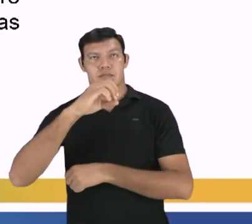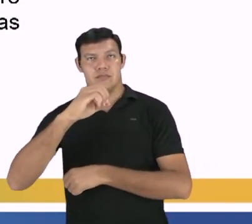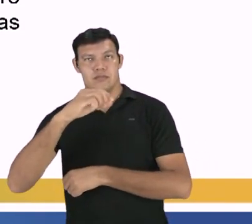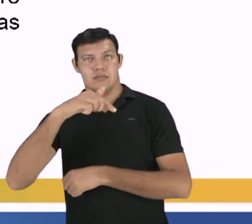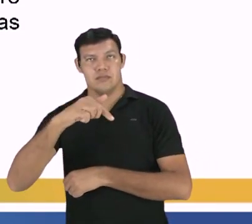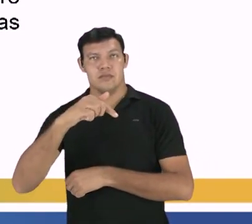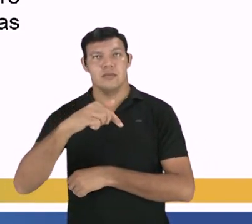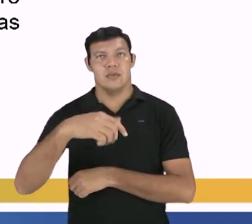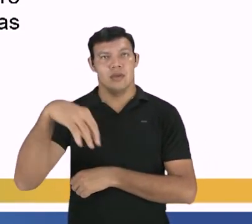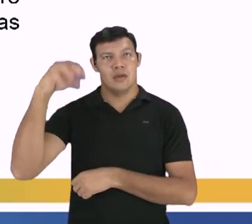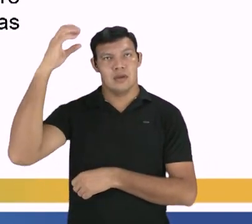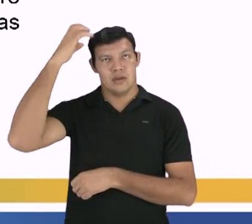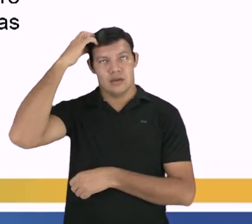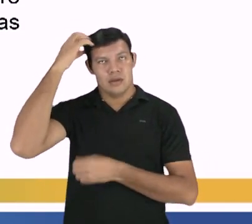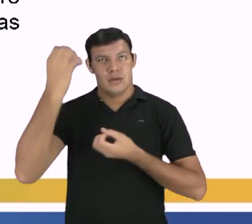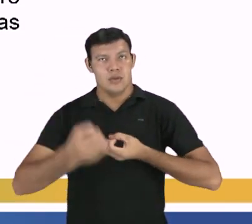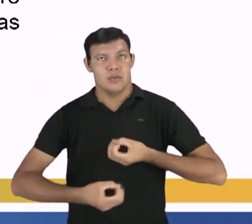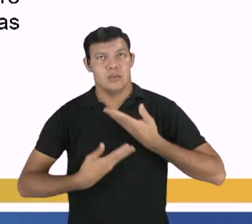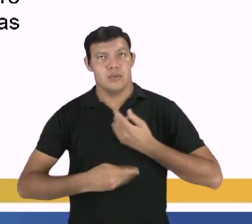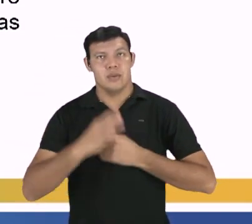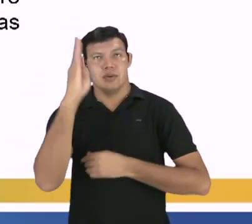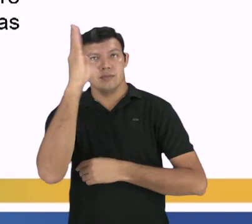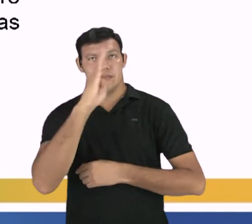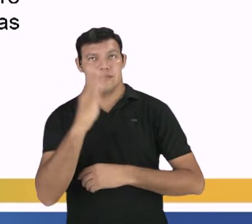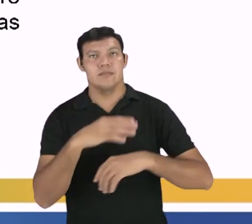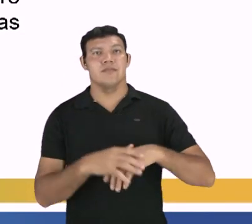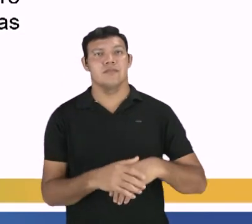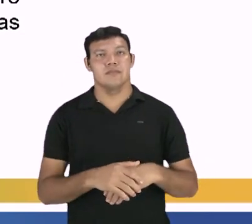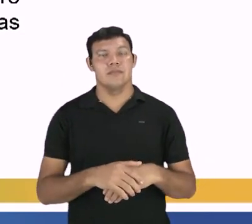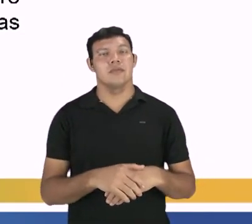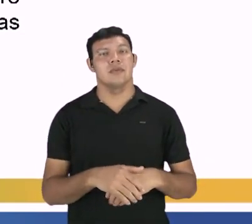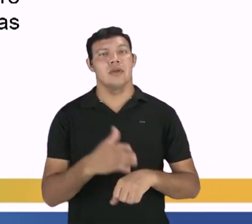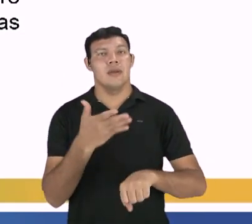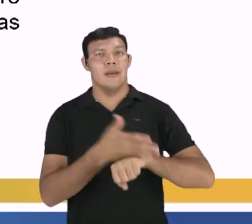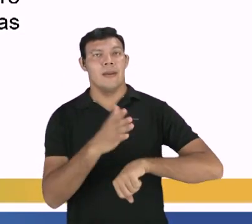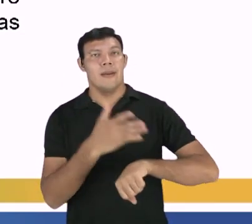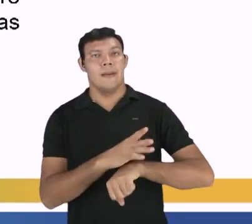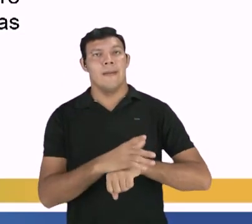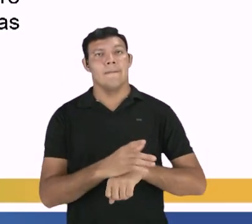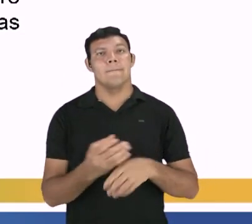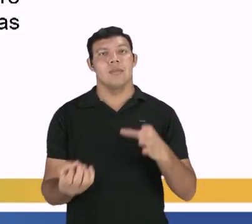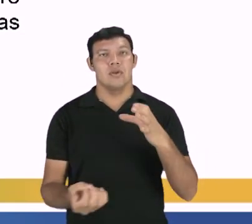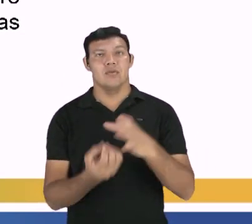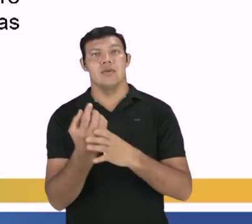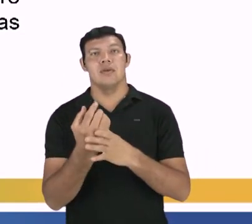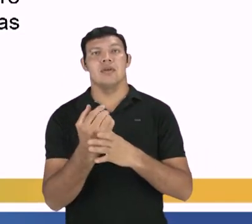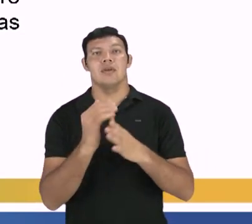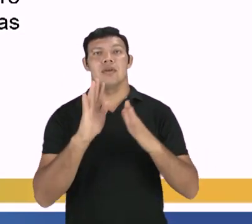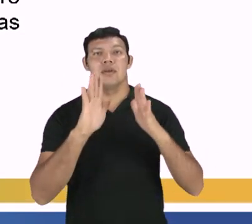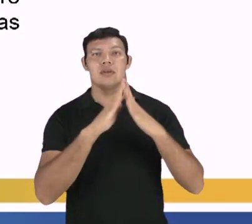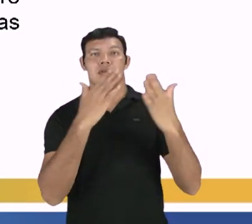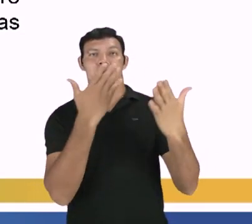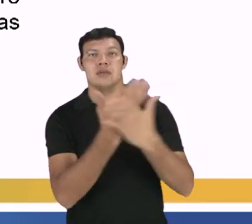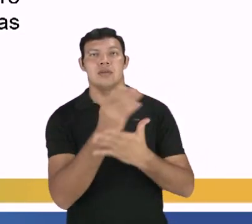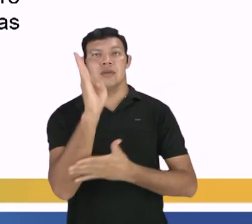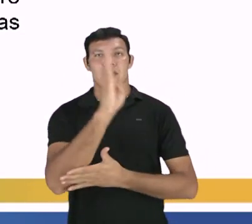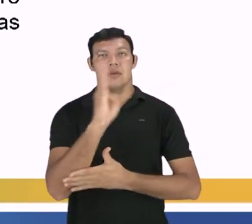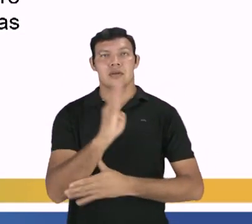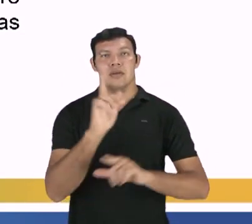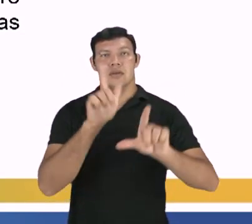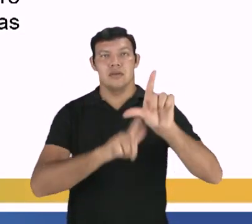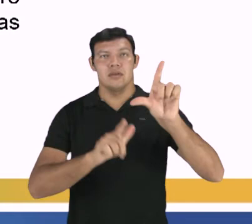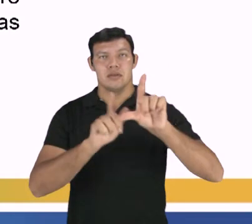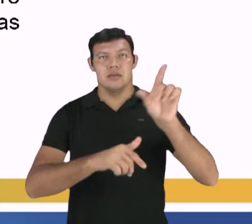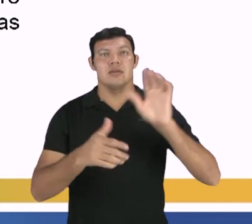eleito Príncipe dos Poetas Brasileiros e tornou-se membro fundador da Academia Brasileira de Letras, ocupando a cadeira número